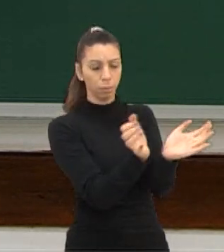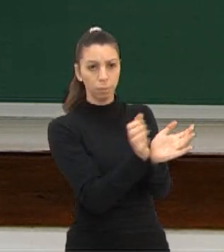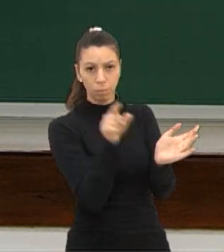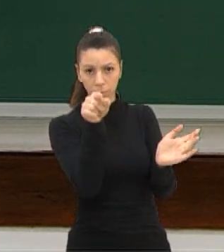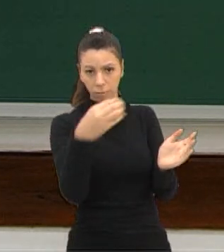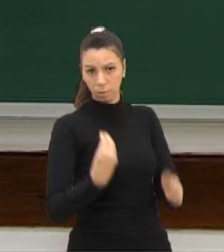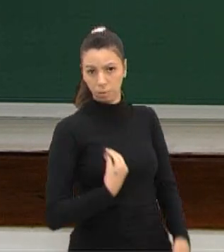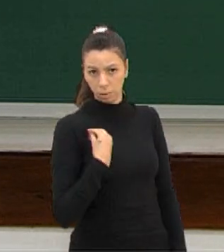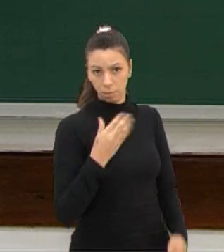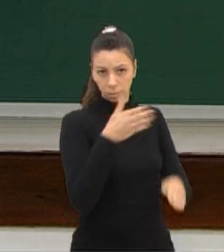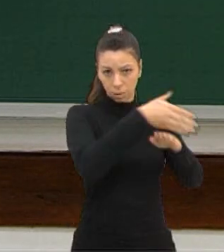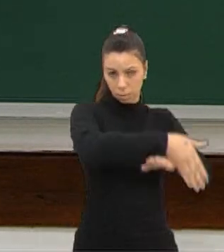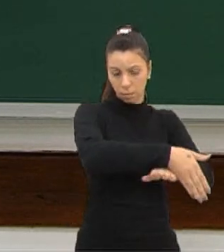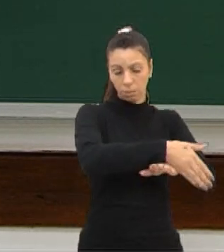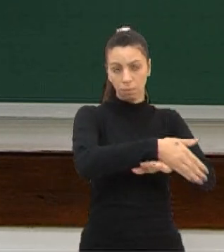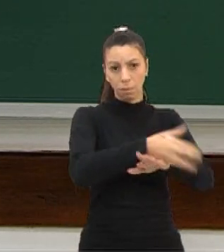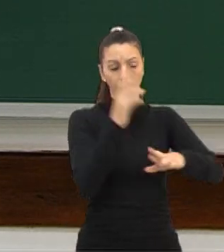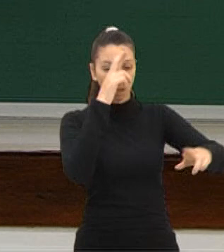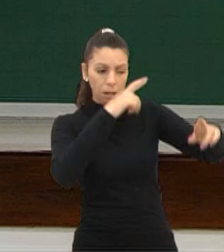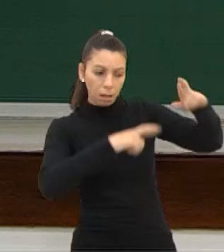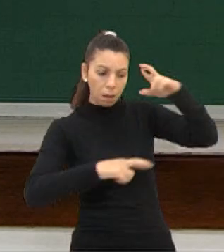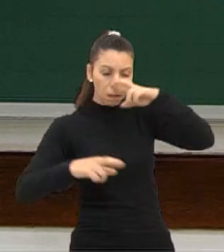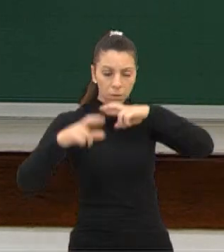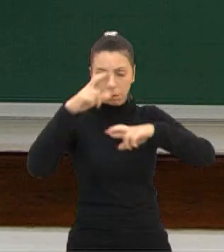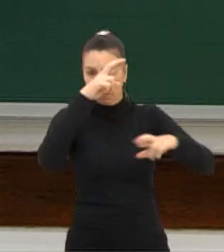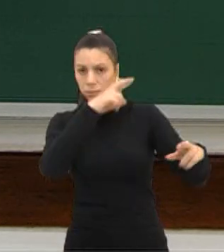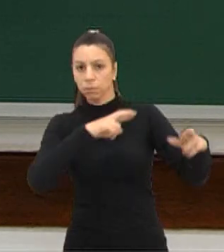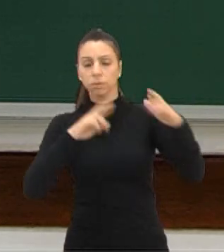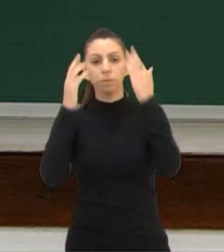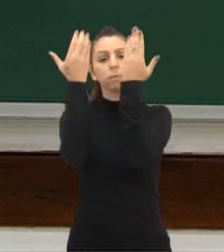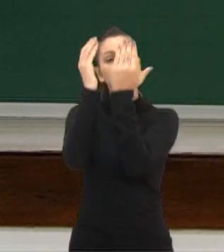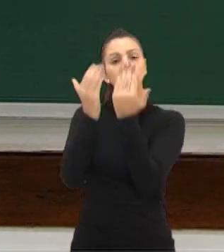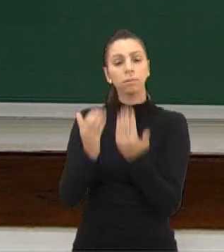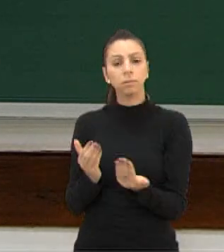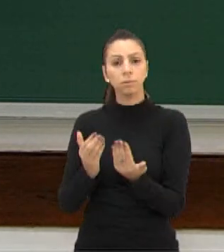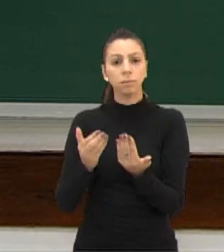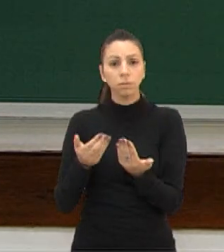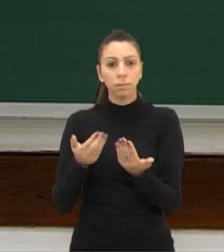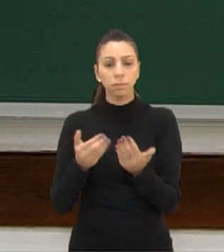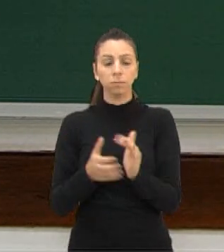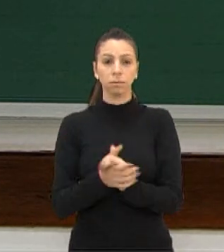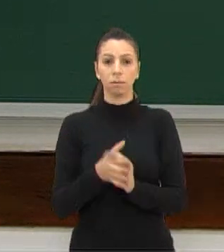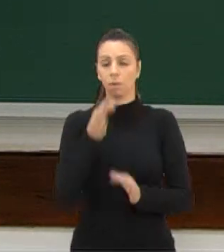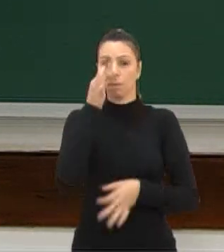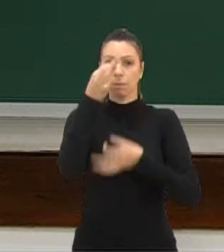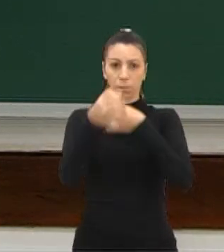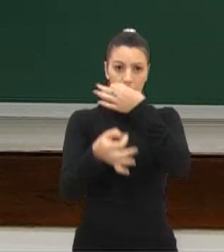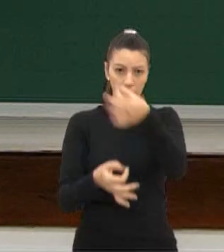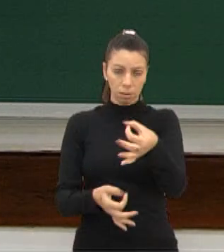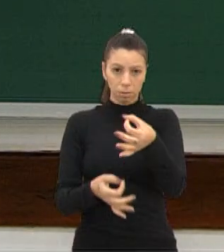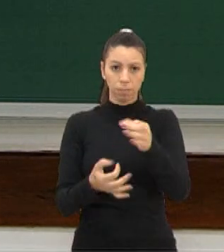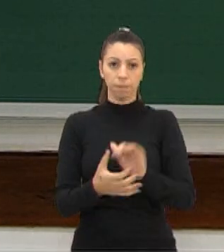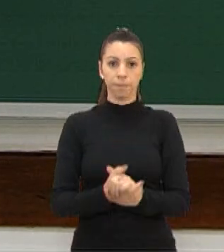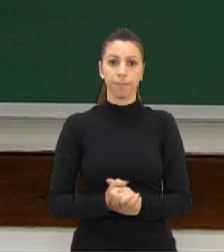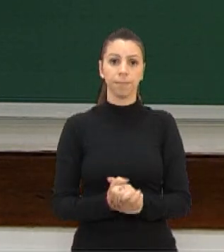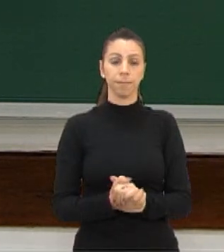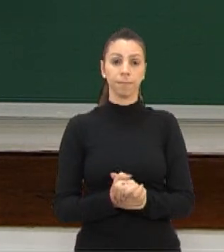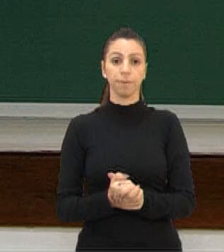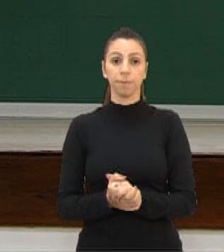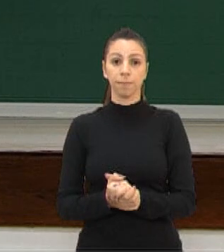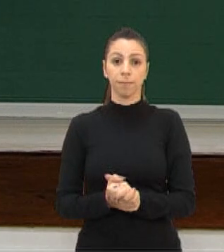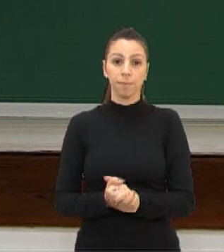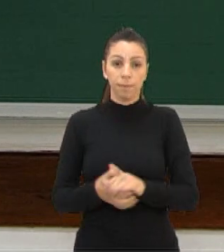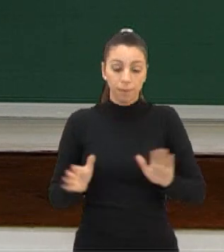vive. Analise um pouco mais o que te cerca, tenha um olhar um pouco mais aprofundado, um pouco mais crítico em relação às coisas. Né?